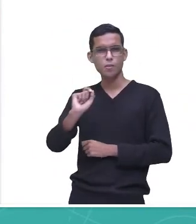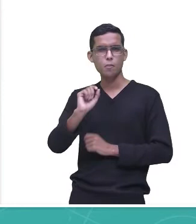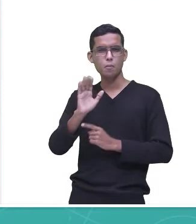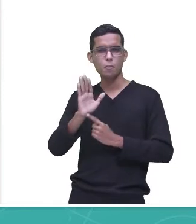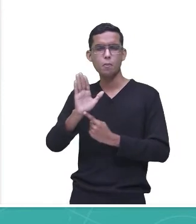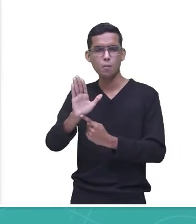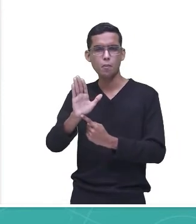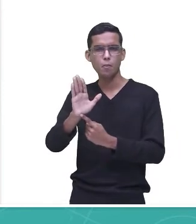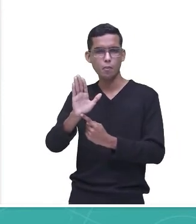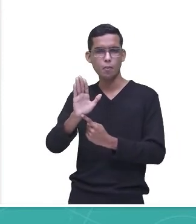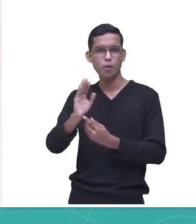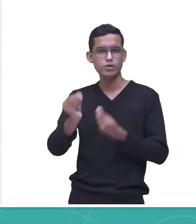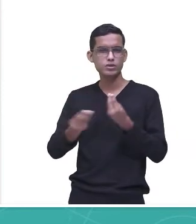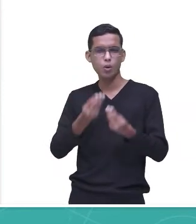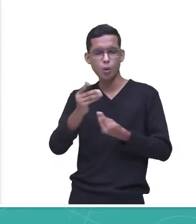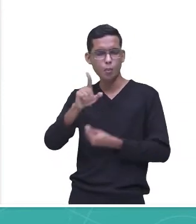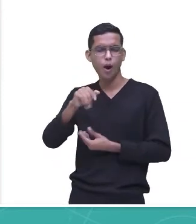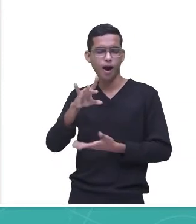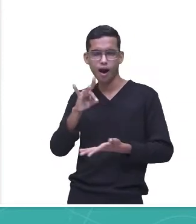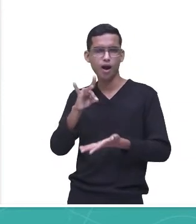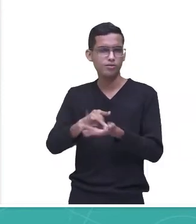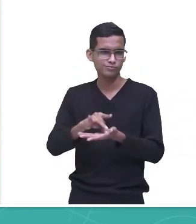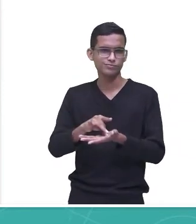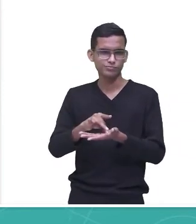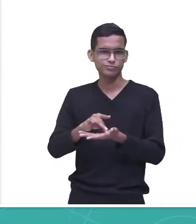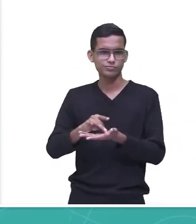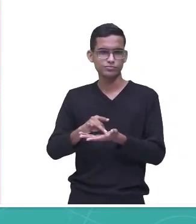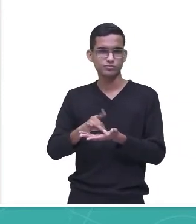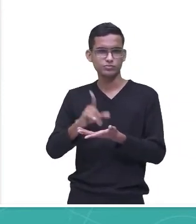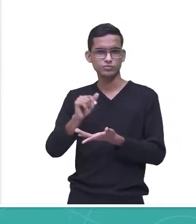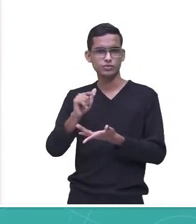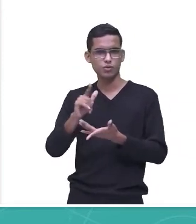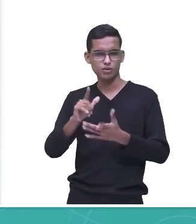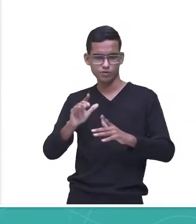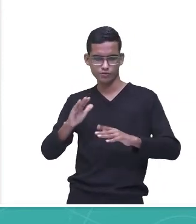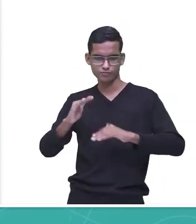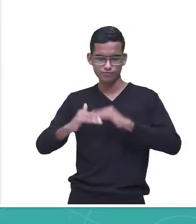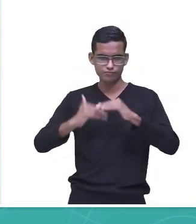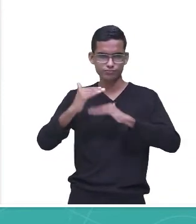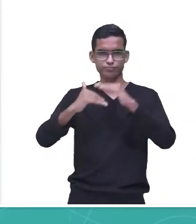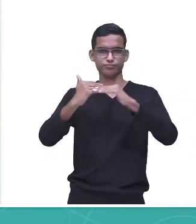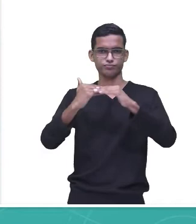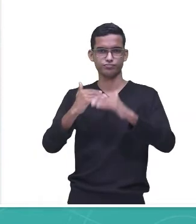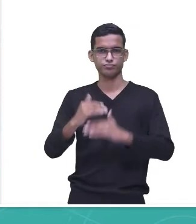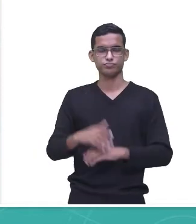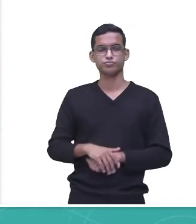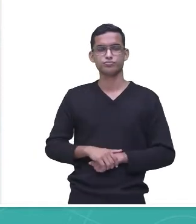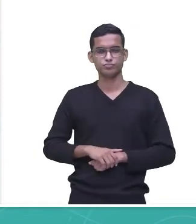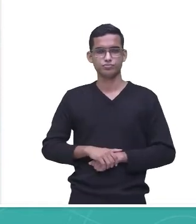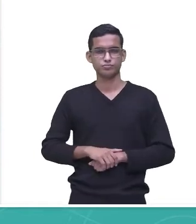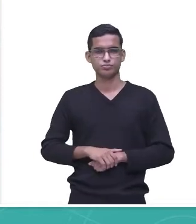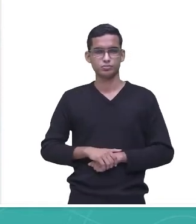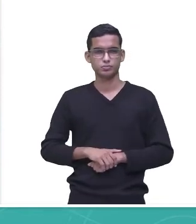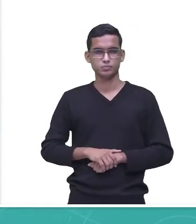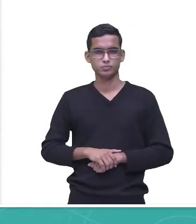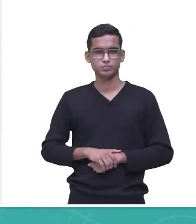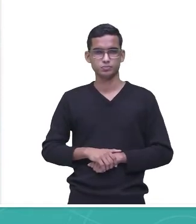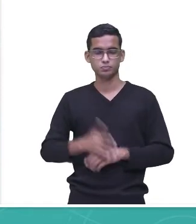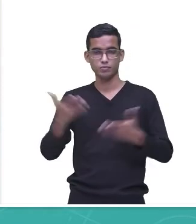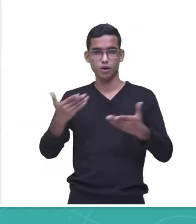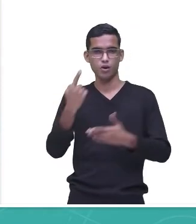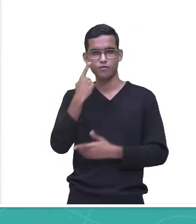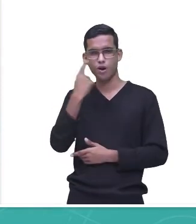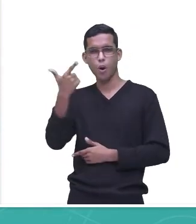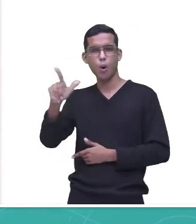revolucionário na pintura gótica durante toda a Idade Média. E vamos agora ver mais uma imagem